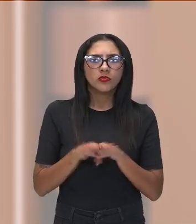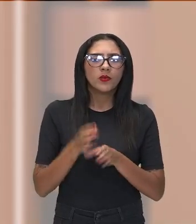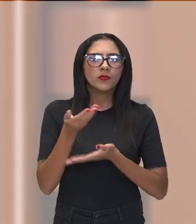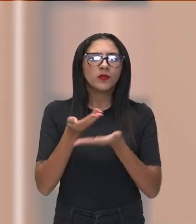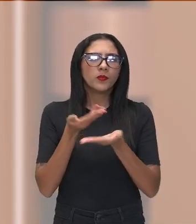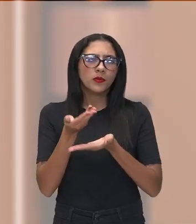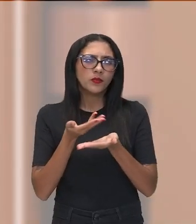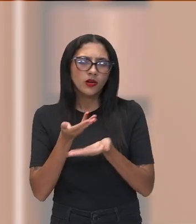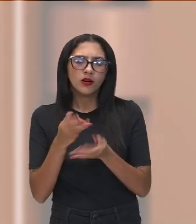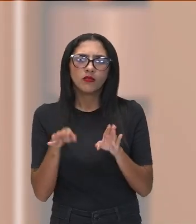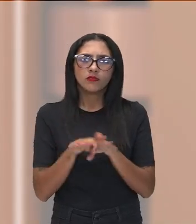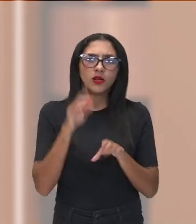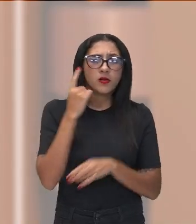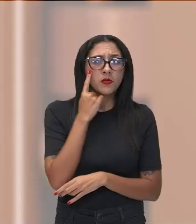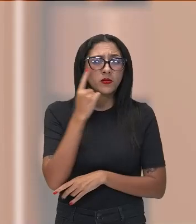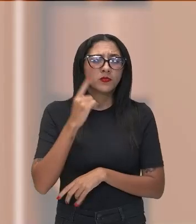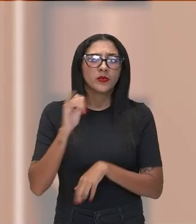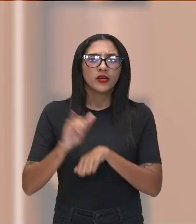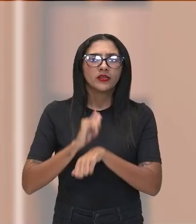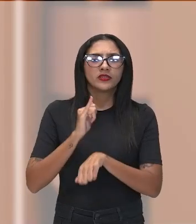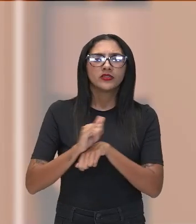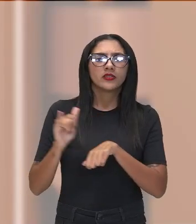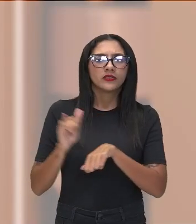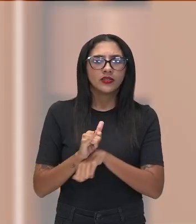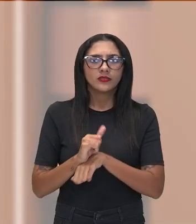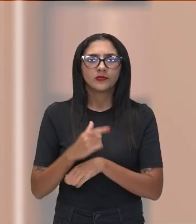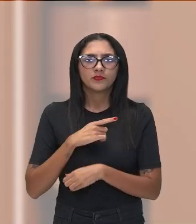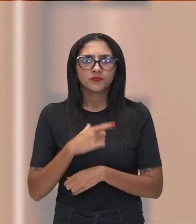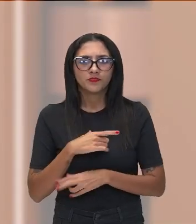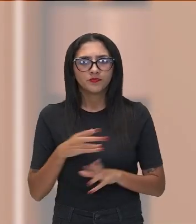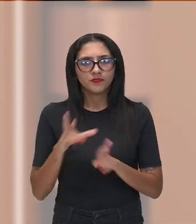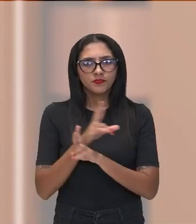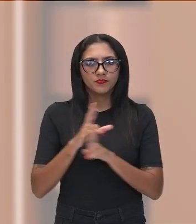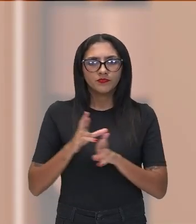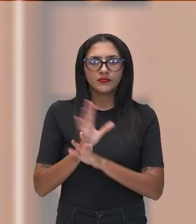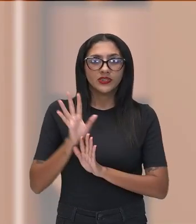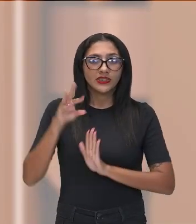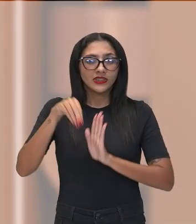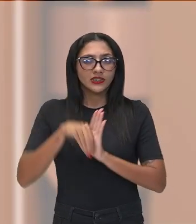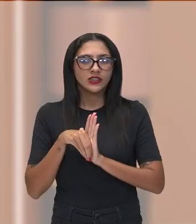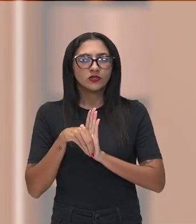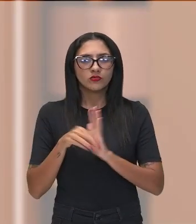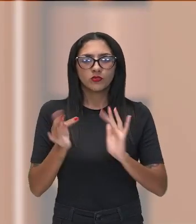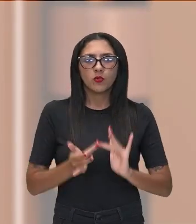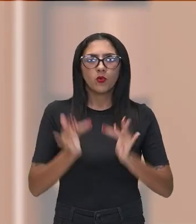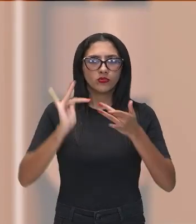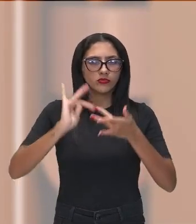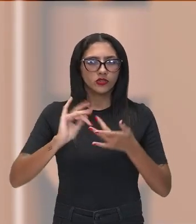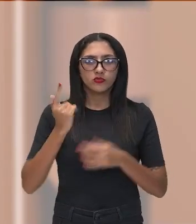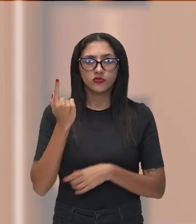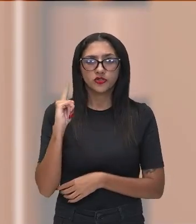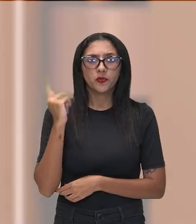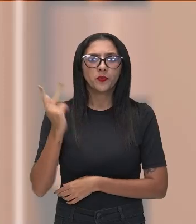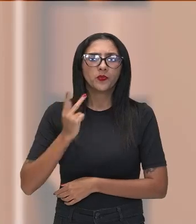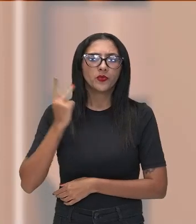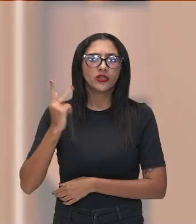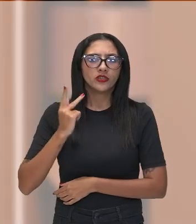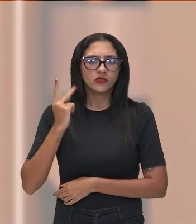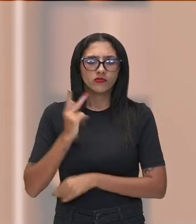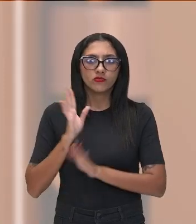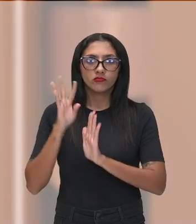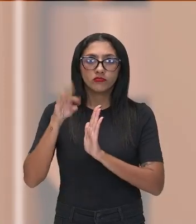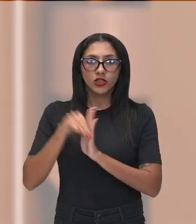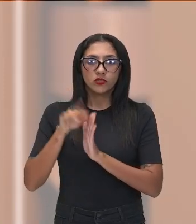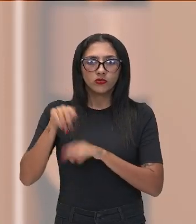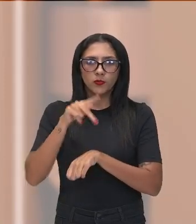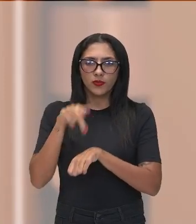nessas estratégias, né, que são estabelecidas aí dentro de um contexto geopolítico, né, pelos